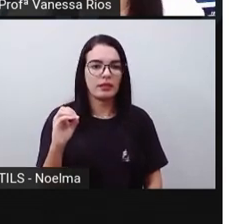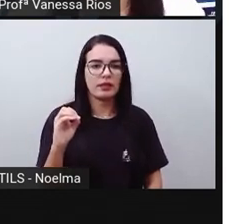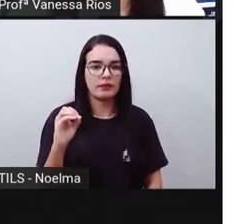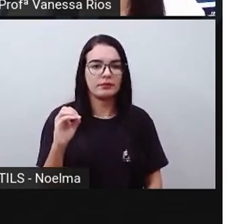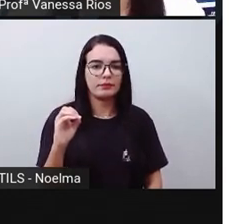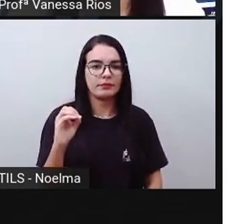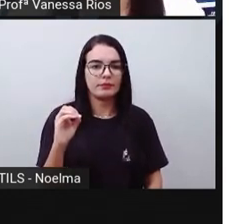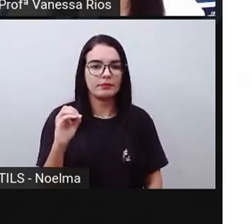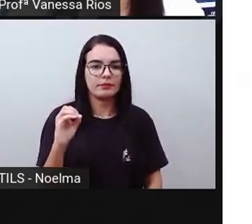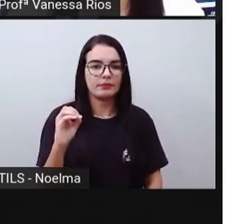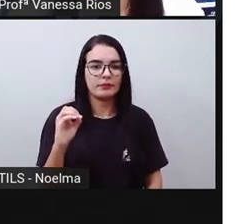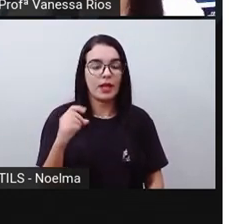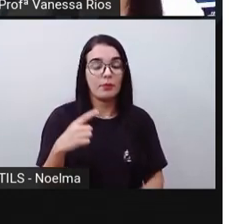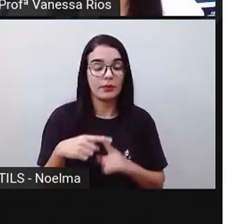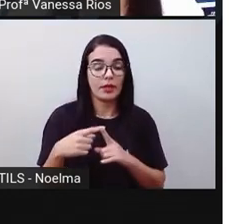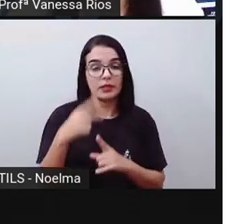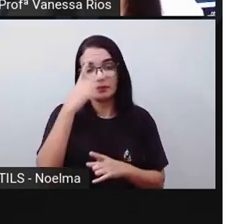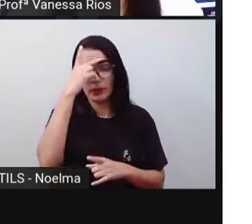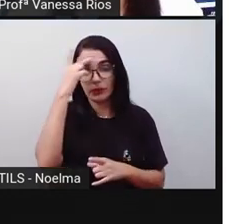que compareceram,